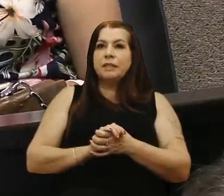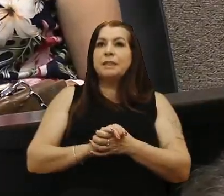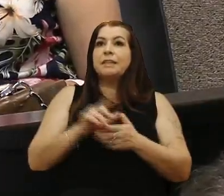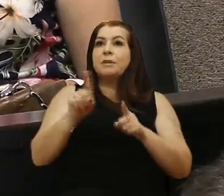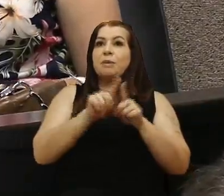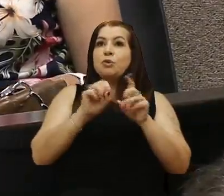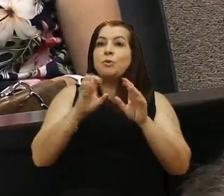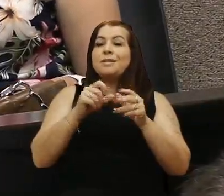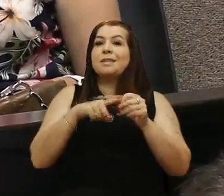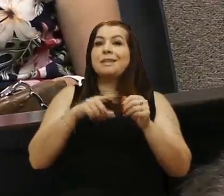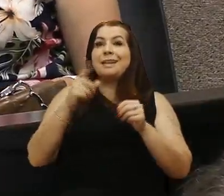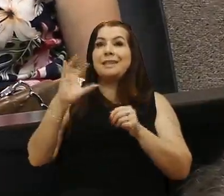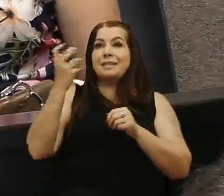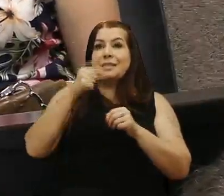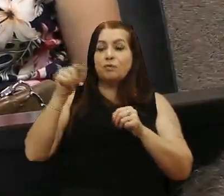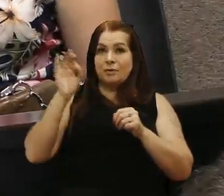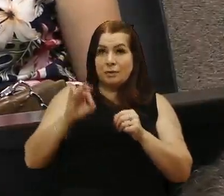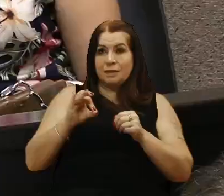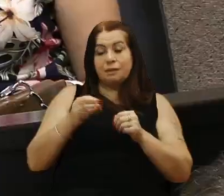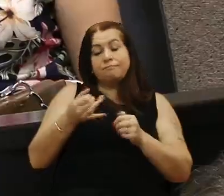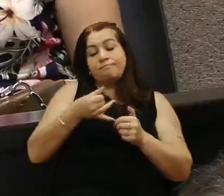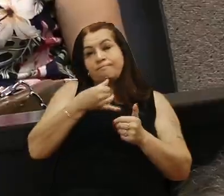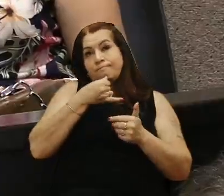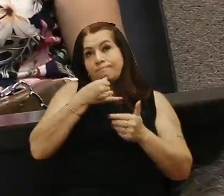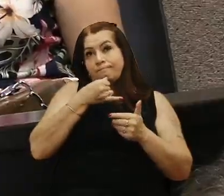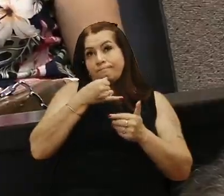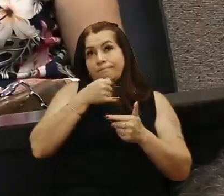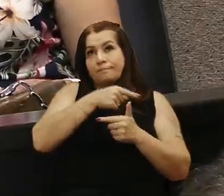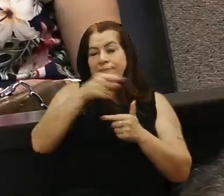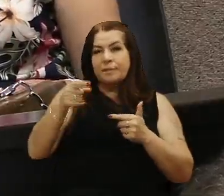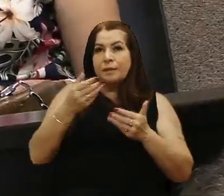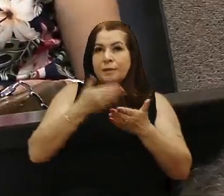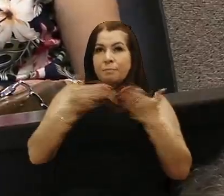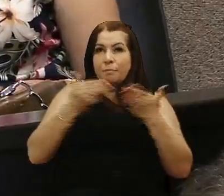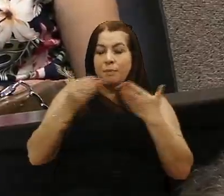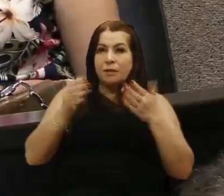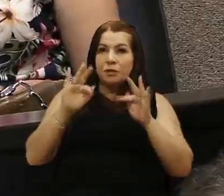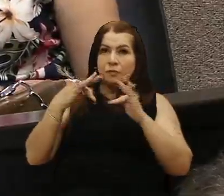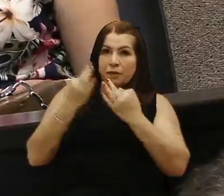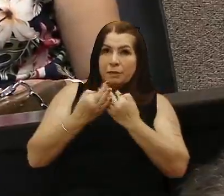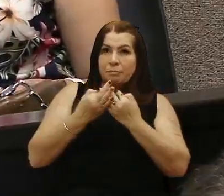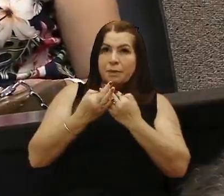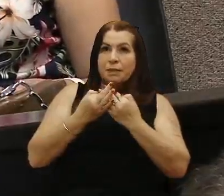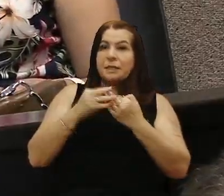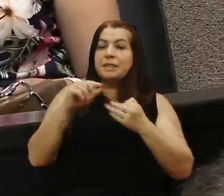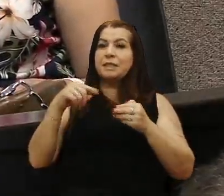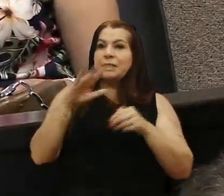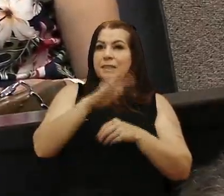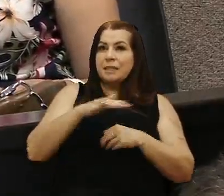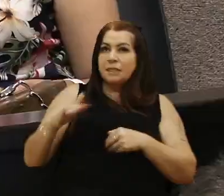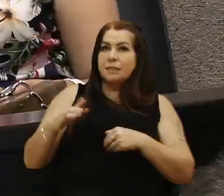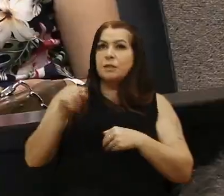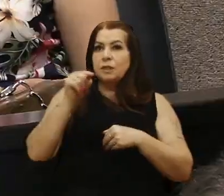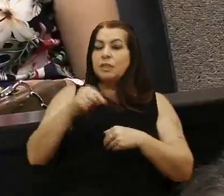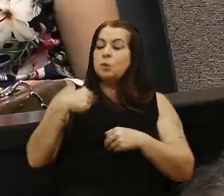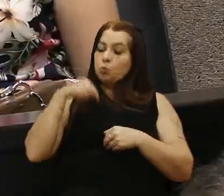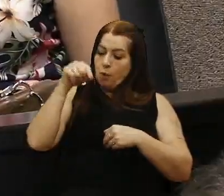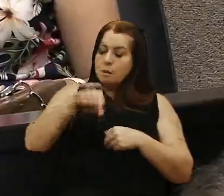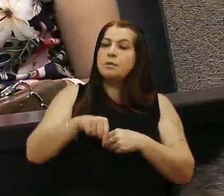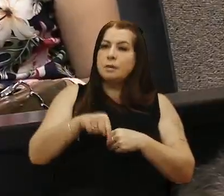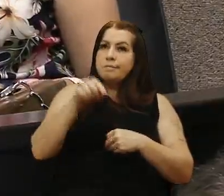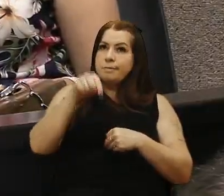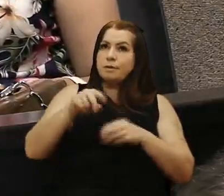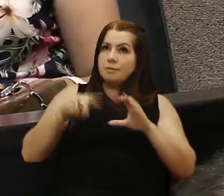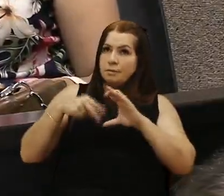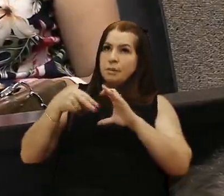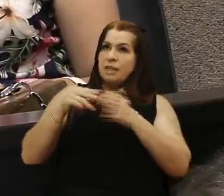Educação já tem a decisão tomada e, infelizmente, quem perde são as famílias e as nossas crianças. E eu estou aqui nessa